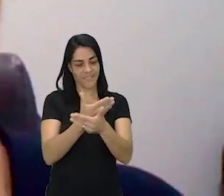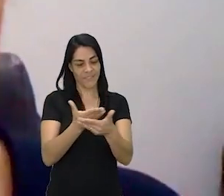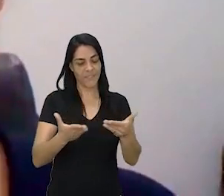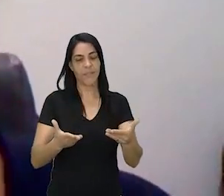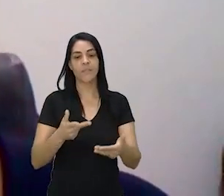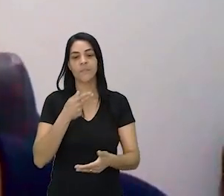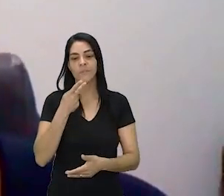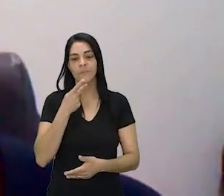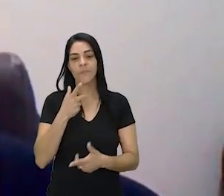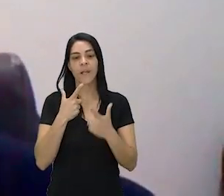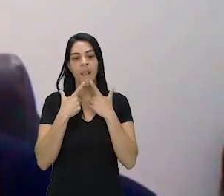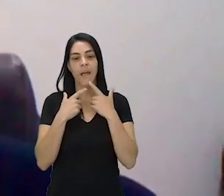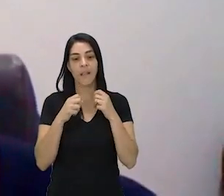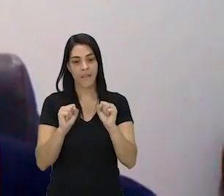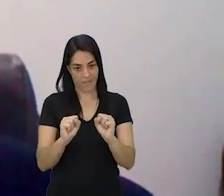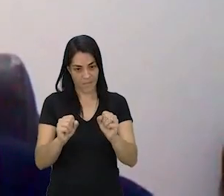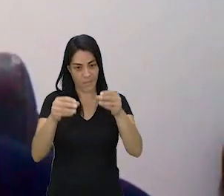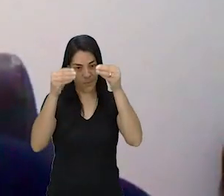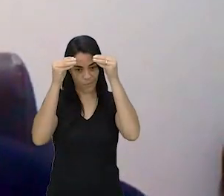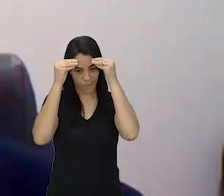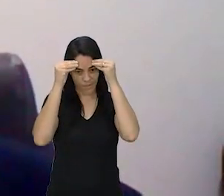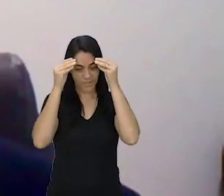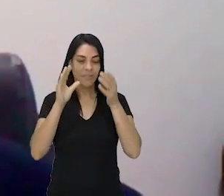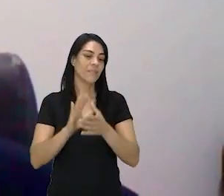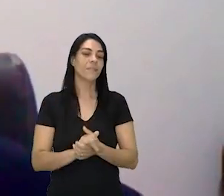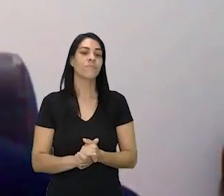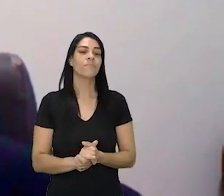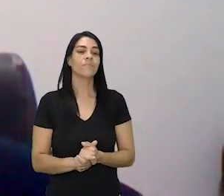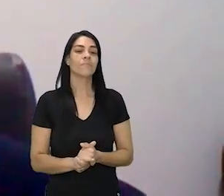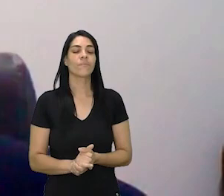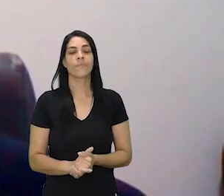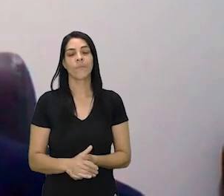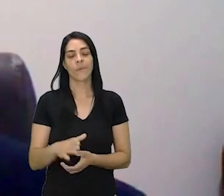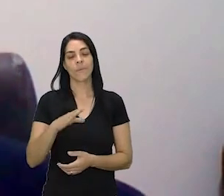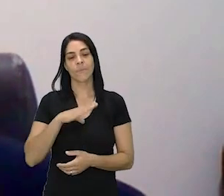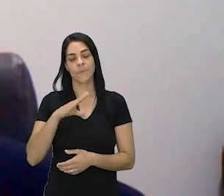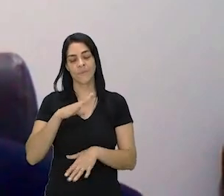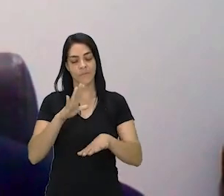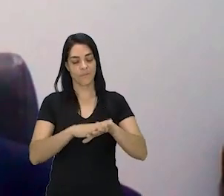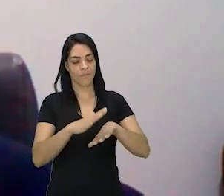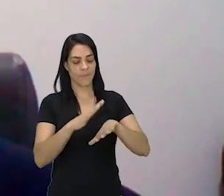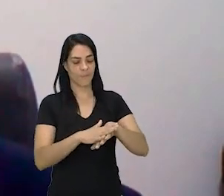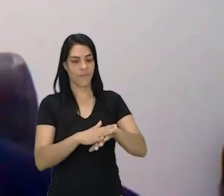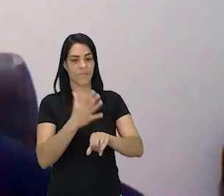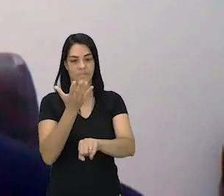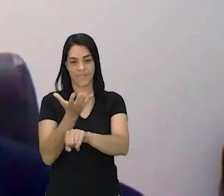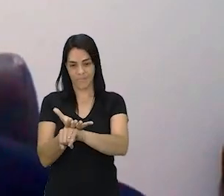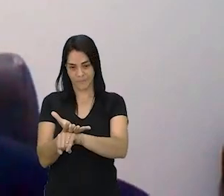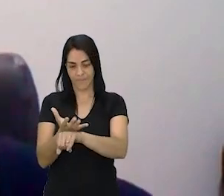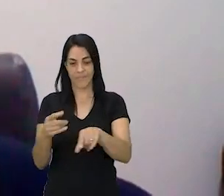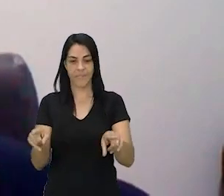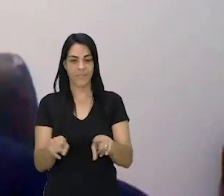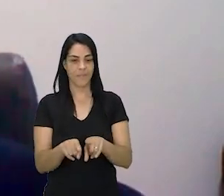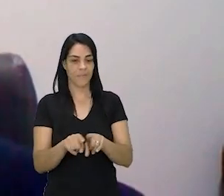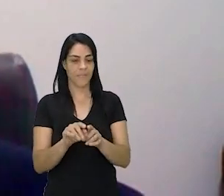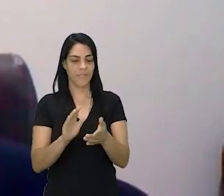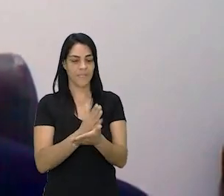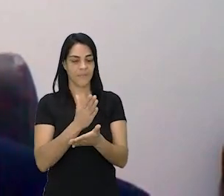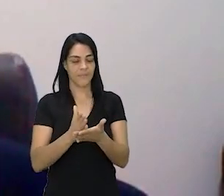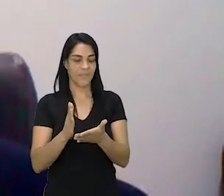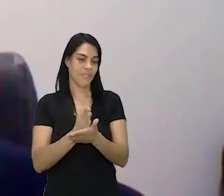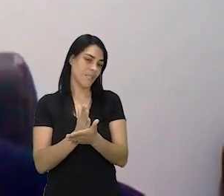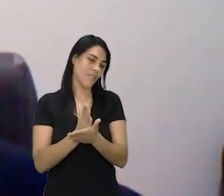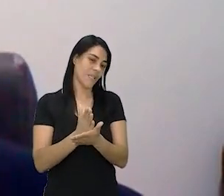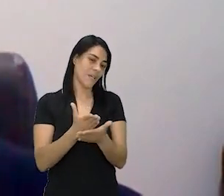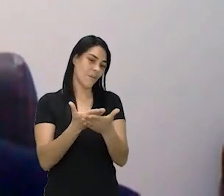língua portuguesa e matemática, né, uma pauta interdisciplinar aqui, que nós vamos estar dividindo um pouquinho com vocês